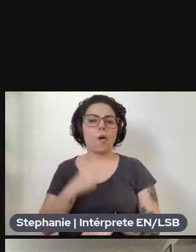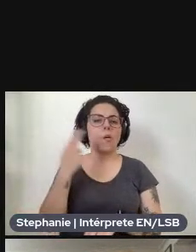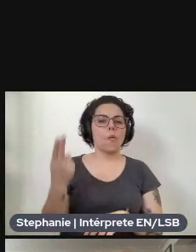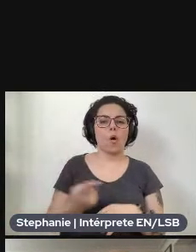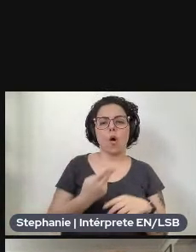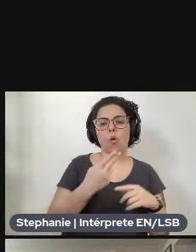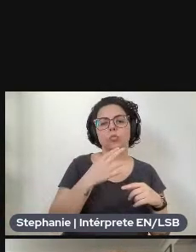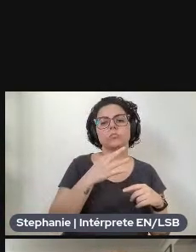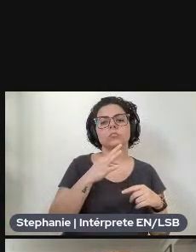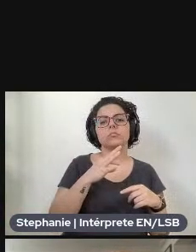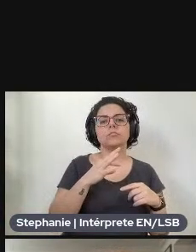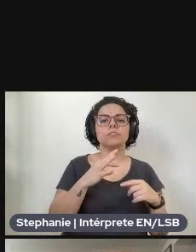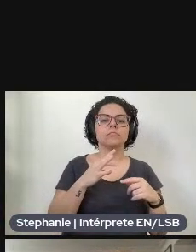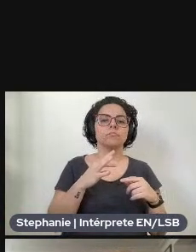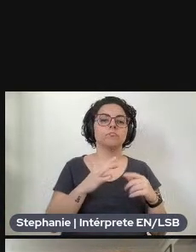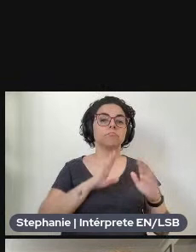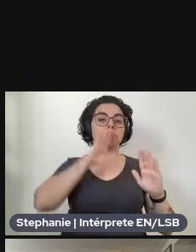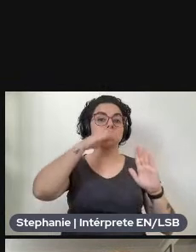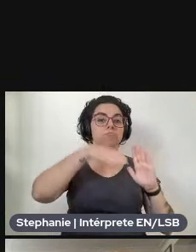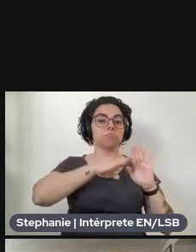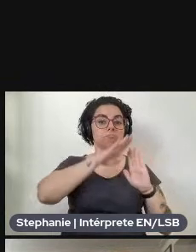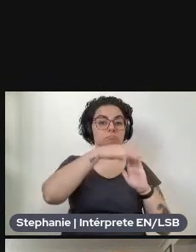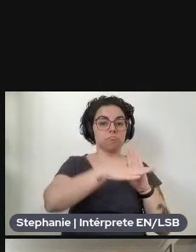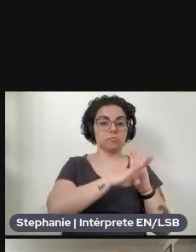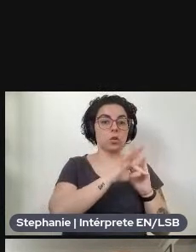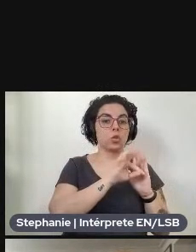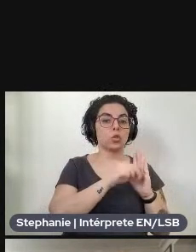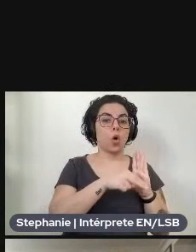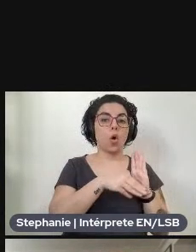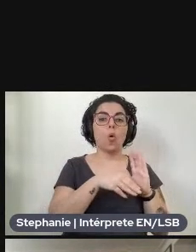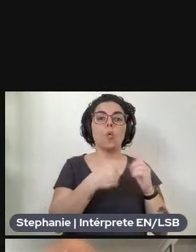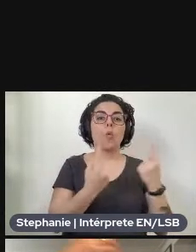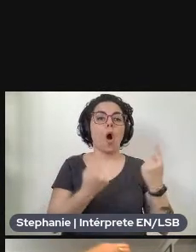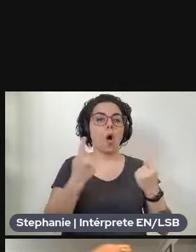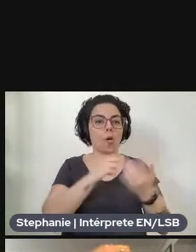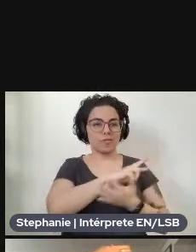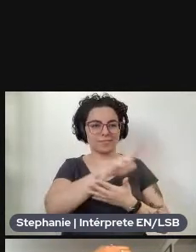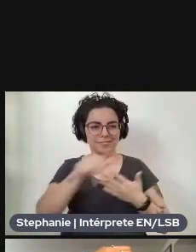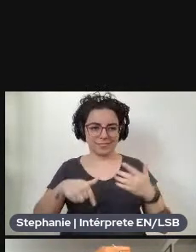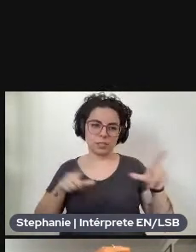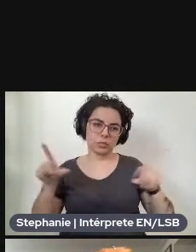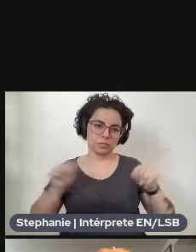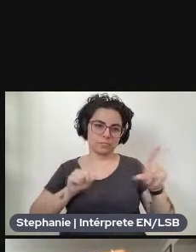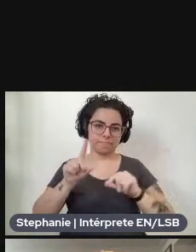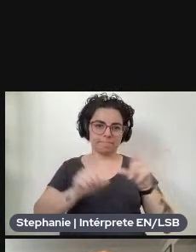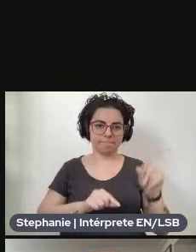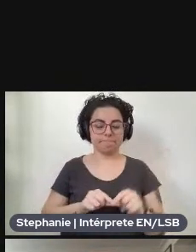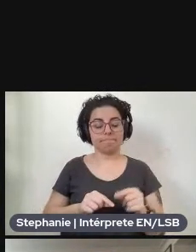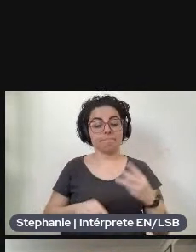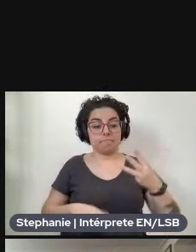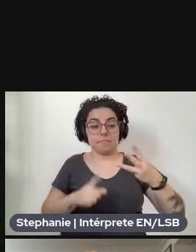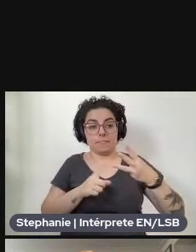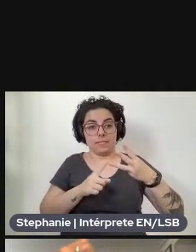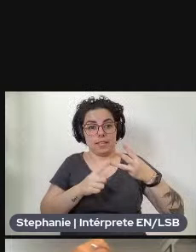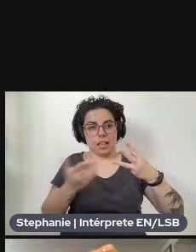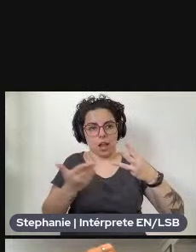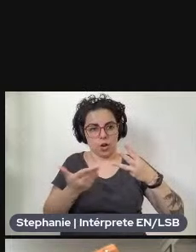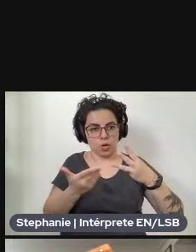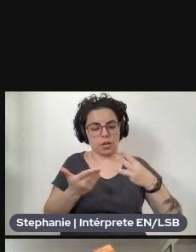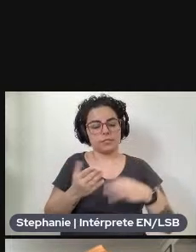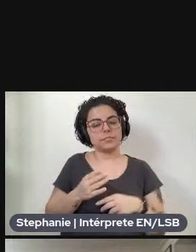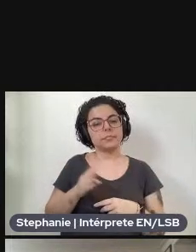point 2, o ponto de partida 2. Vamos ver agora o ponto de partida 3.